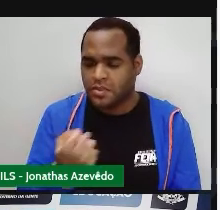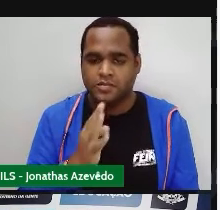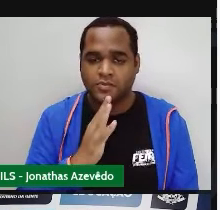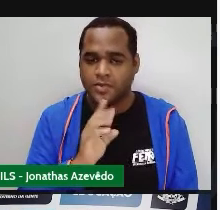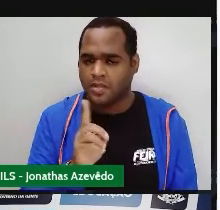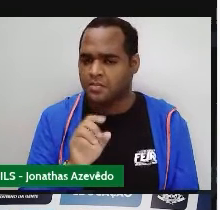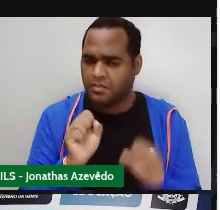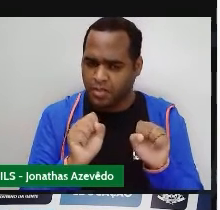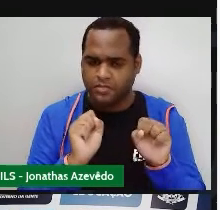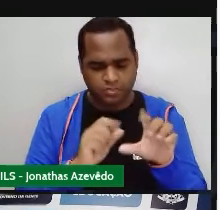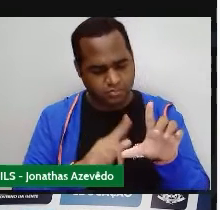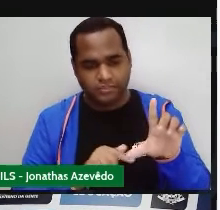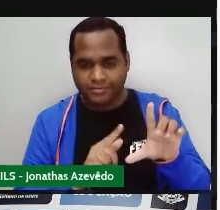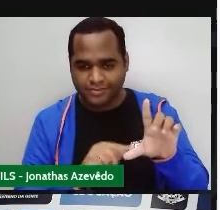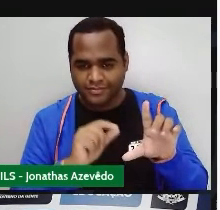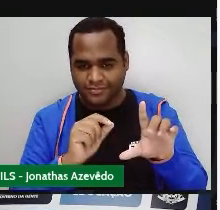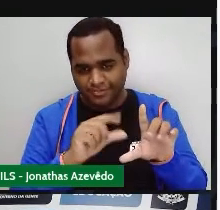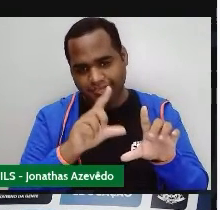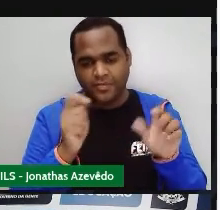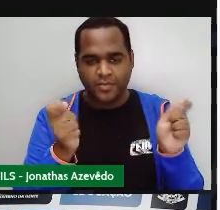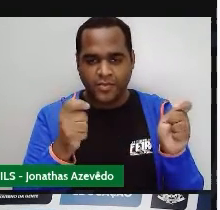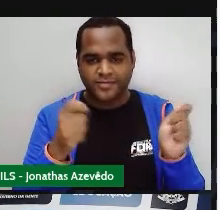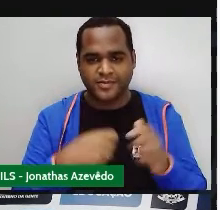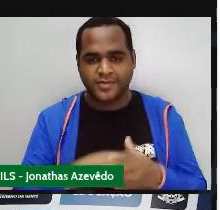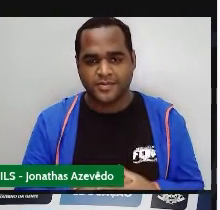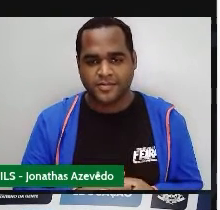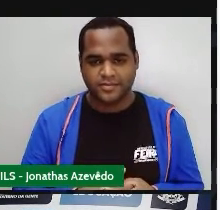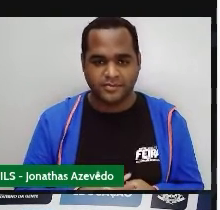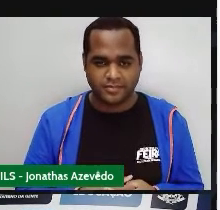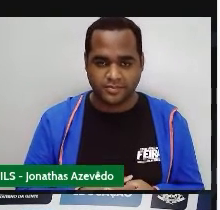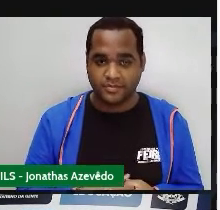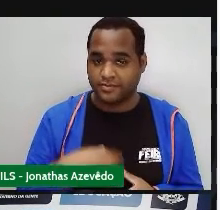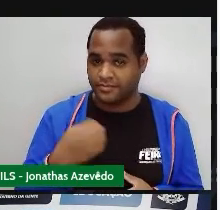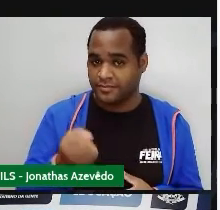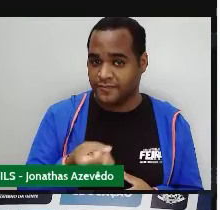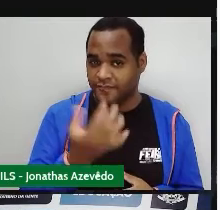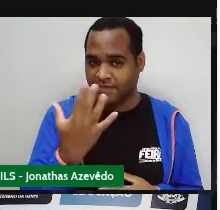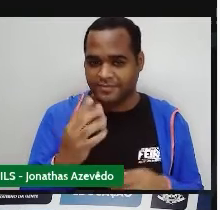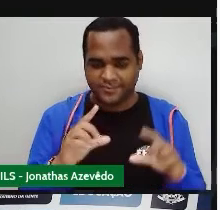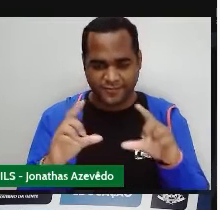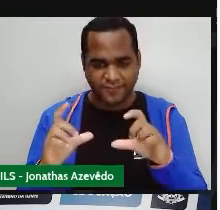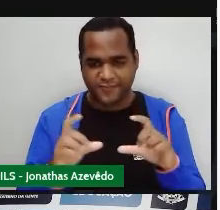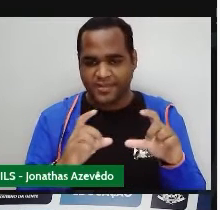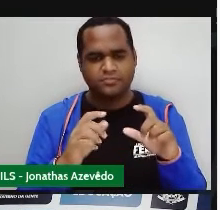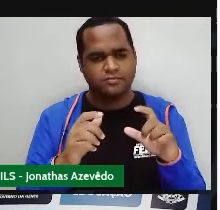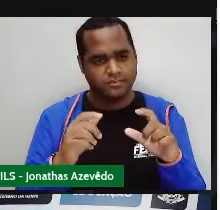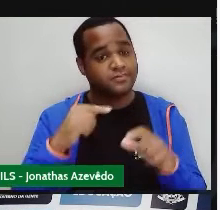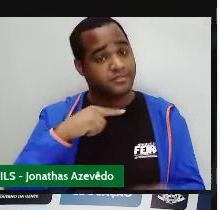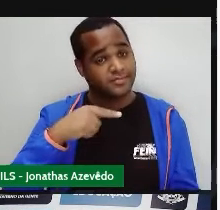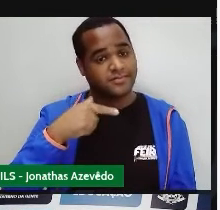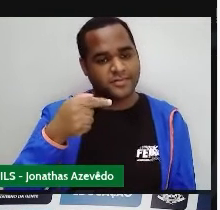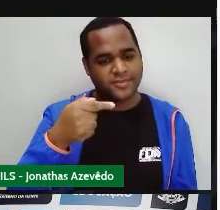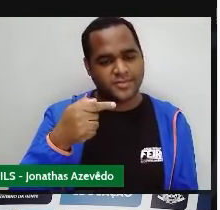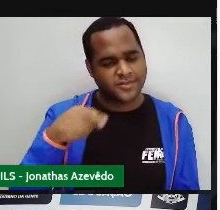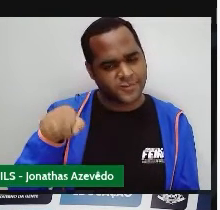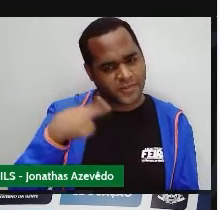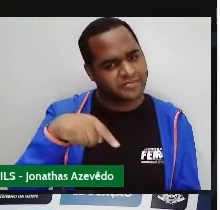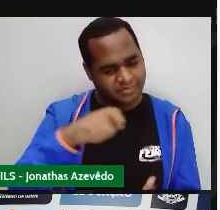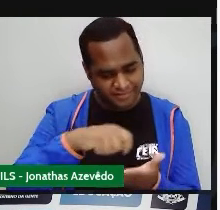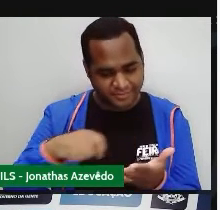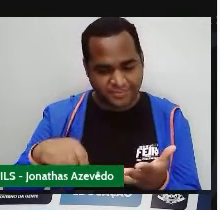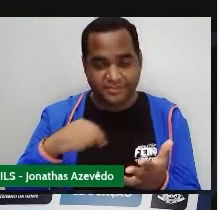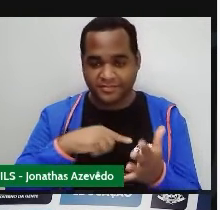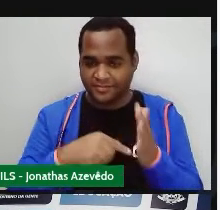usar uma letra para representar essa quantidade o total de figuras a gente viu que é sete ou seja a gente escreveu né